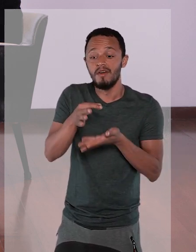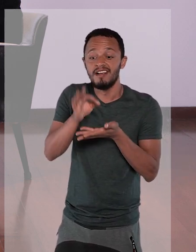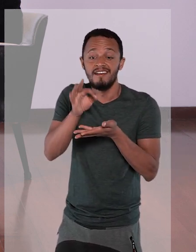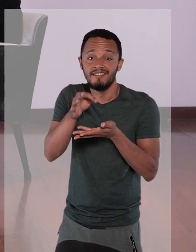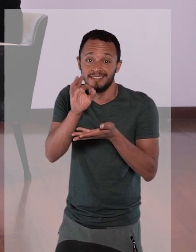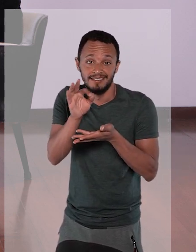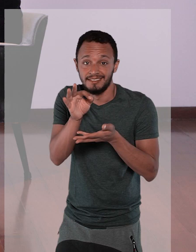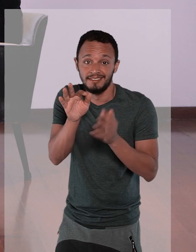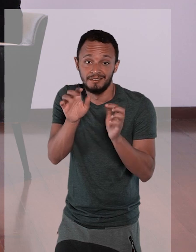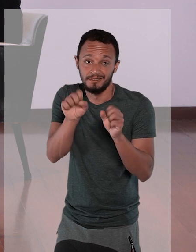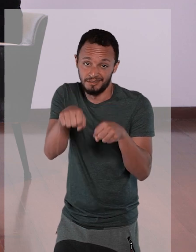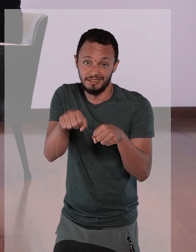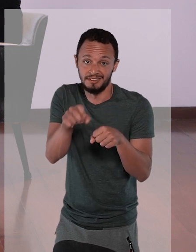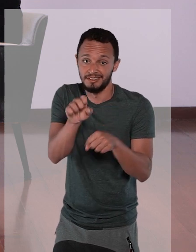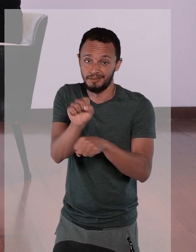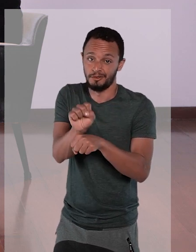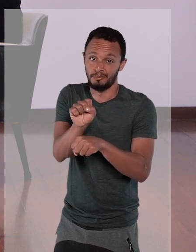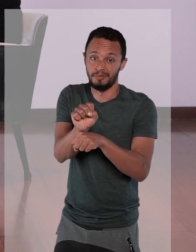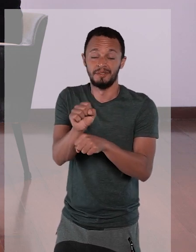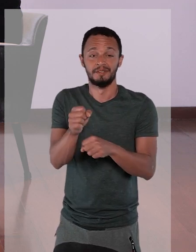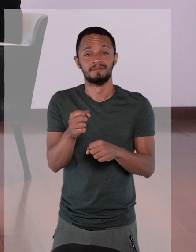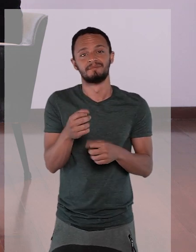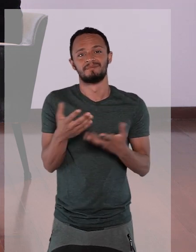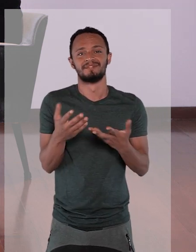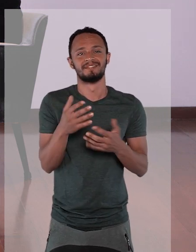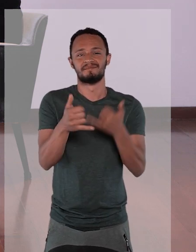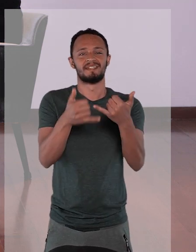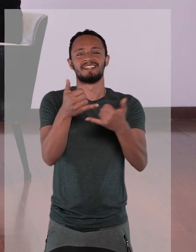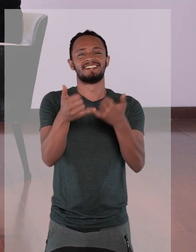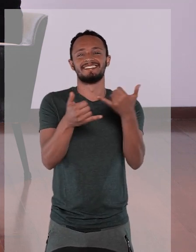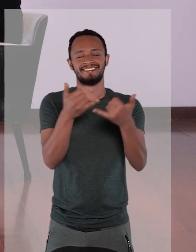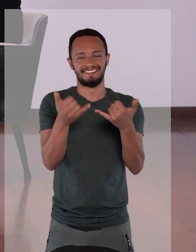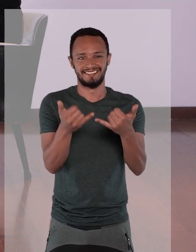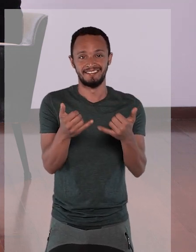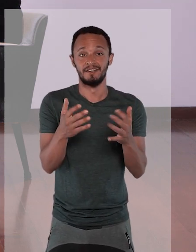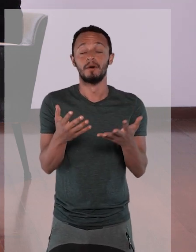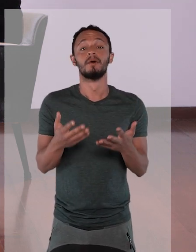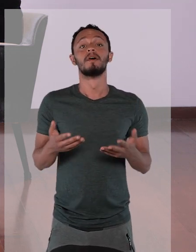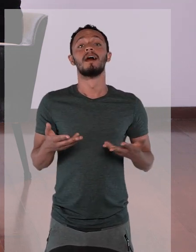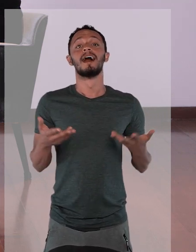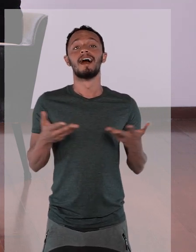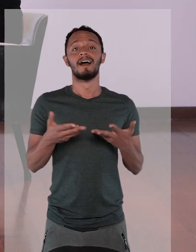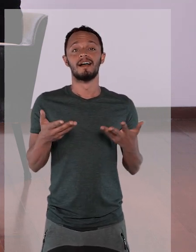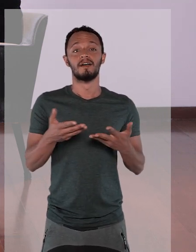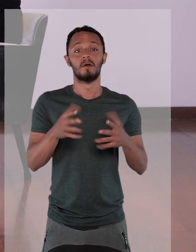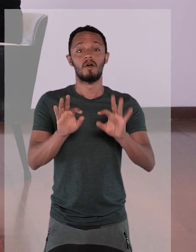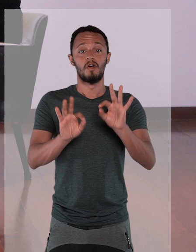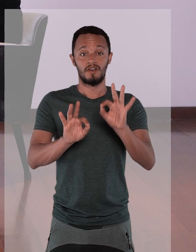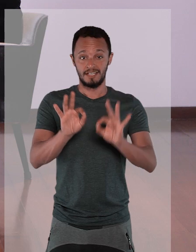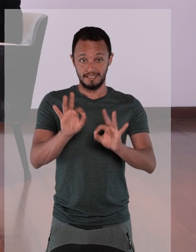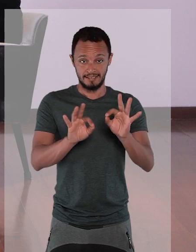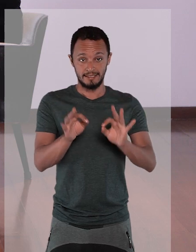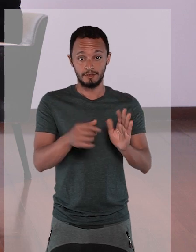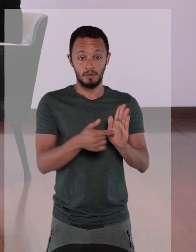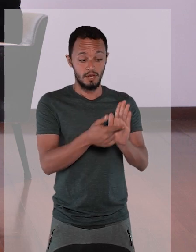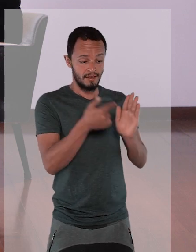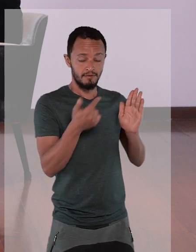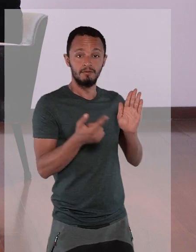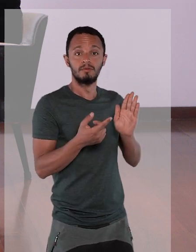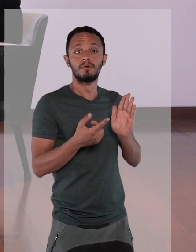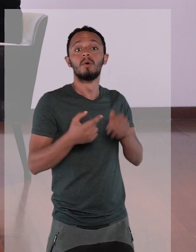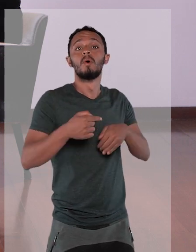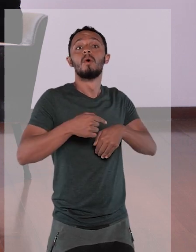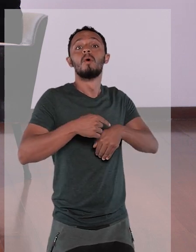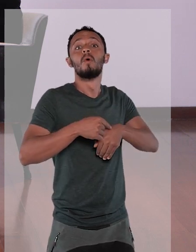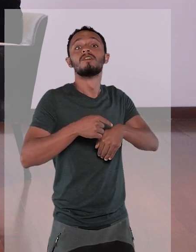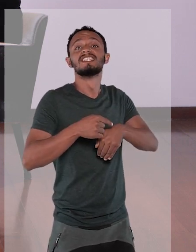ter um cafezinho e nós vamos ficar aqui esperando. Bem, vamos lá, sem brincadeira. Estamos aqui reunidos ao redor deste livro, Um Tempo